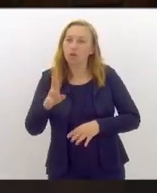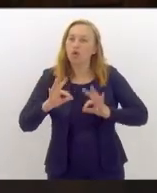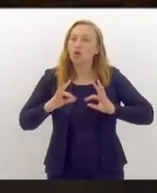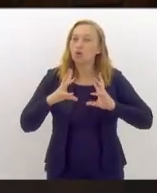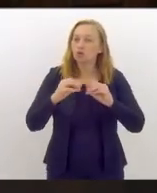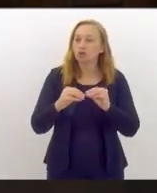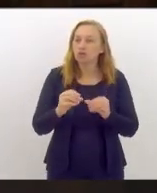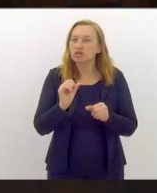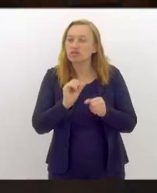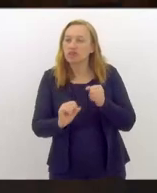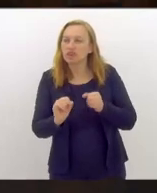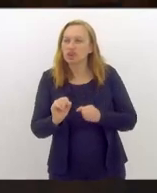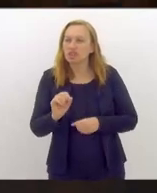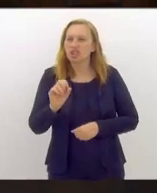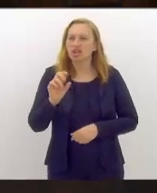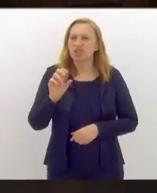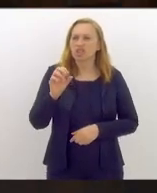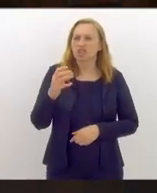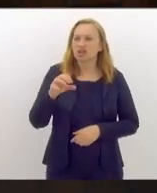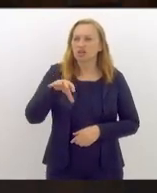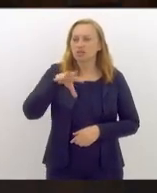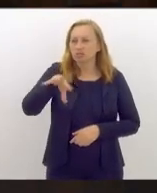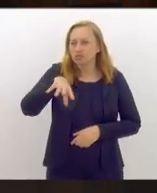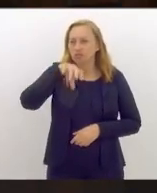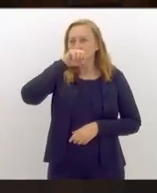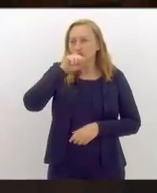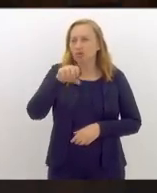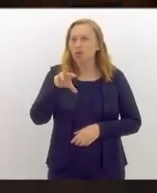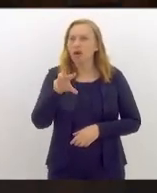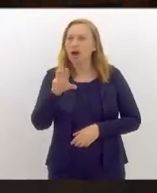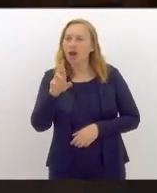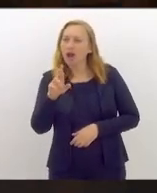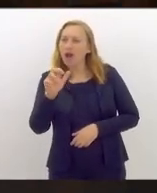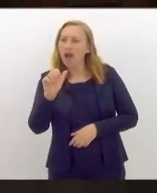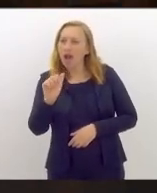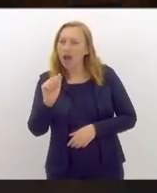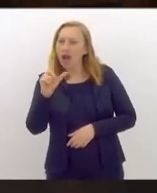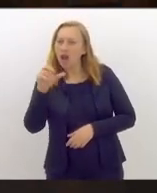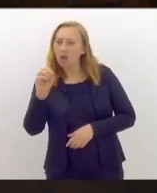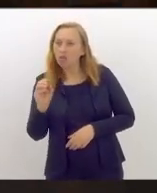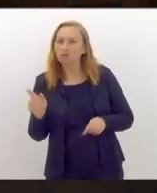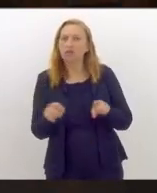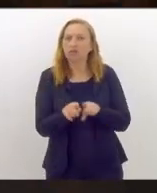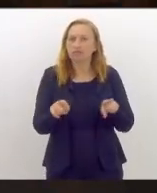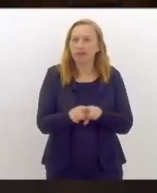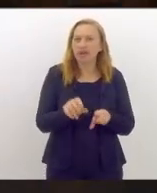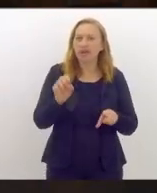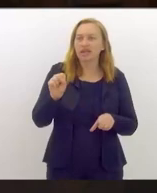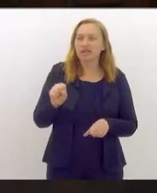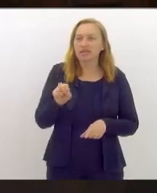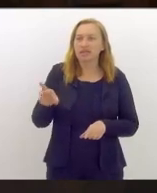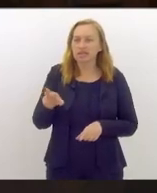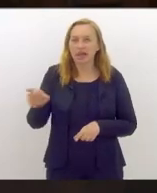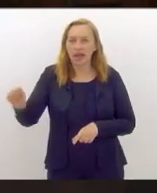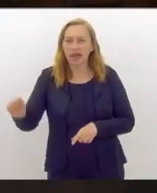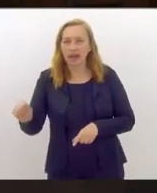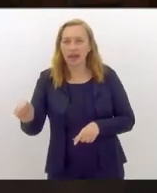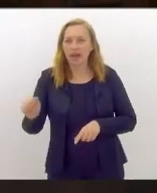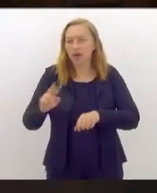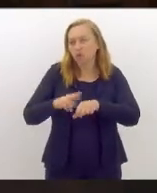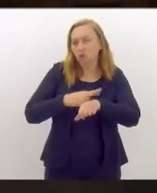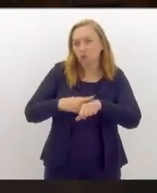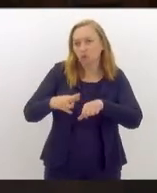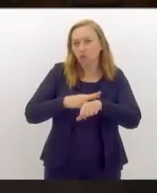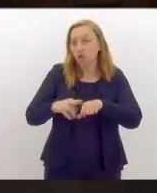no Cheiro do Ralo com o que ele fez na deriva com o que ele fez no Serra Pelada e depois com o que ele fez em